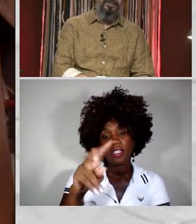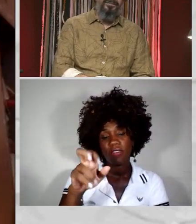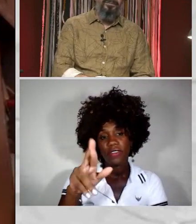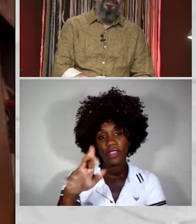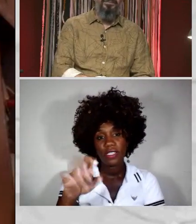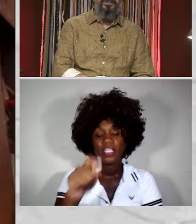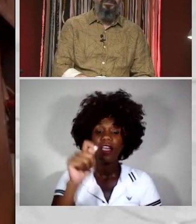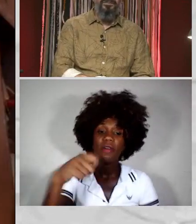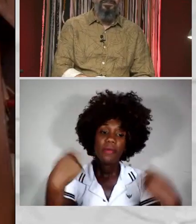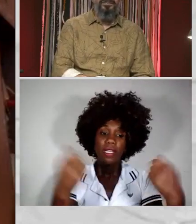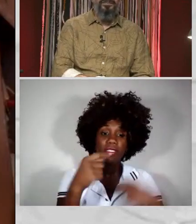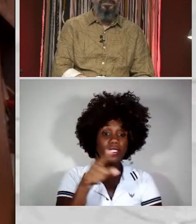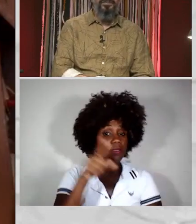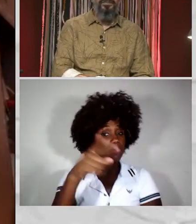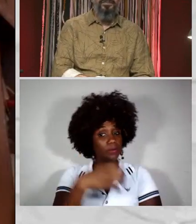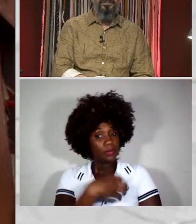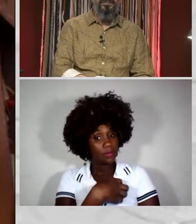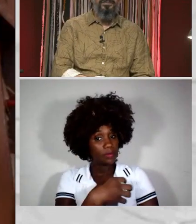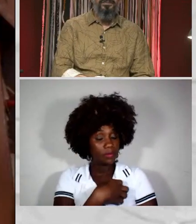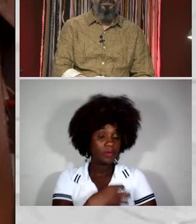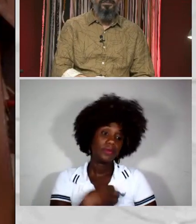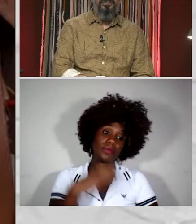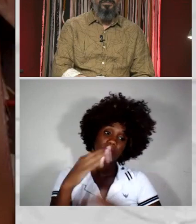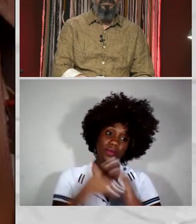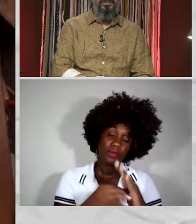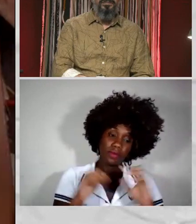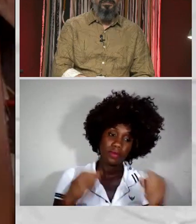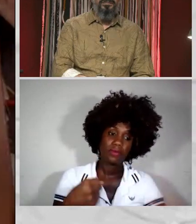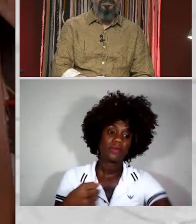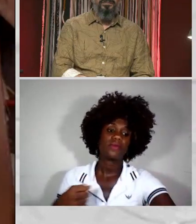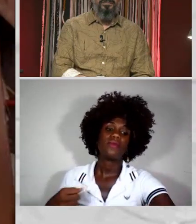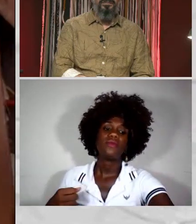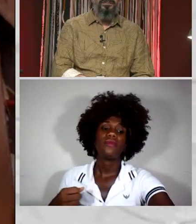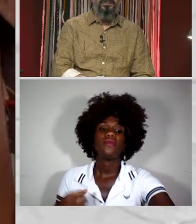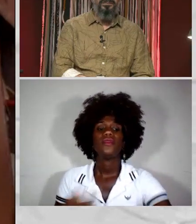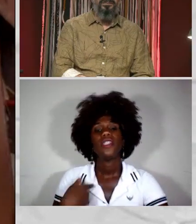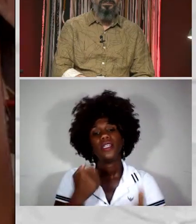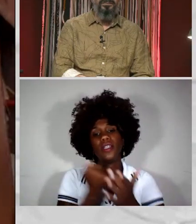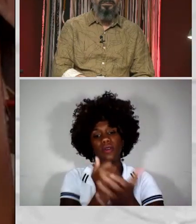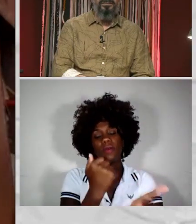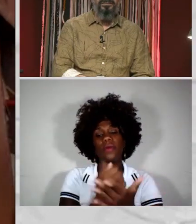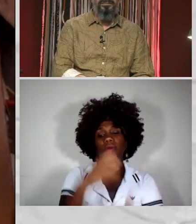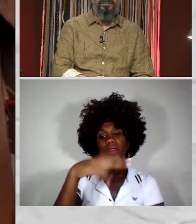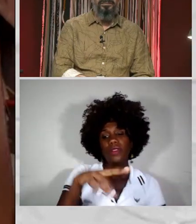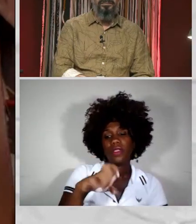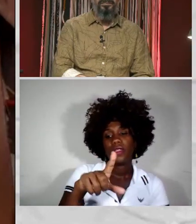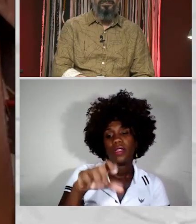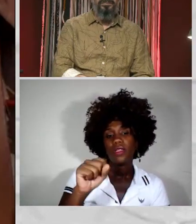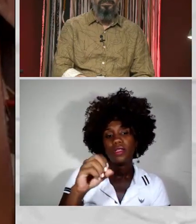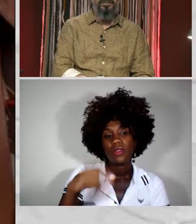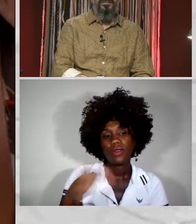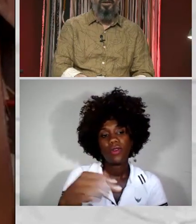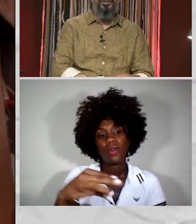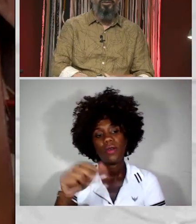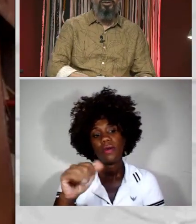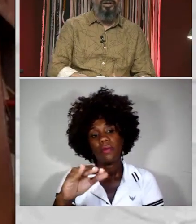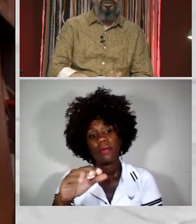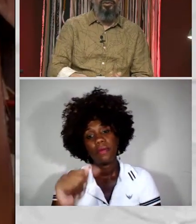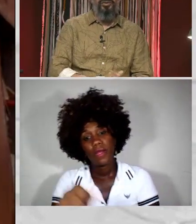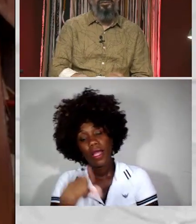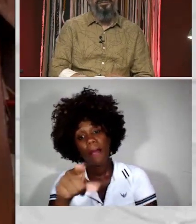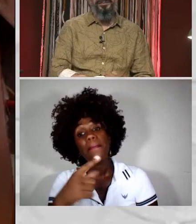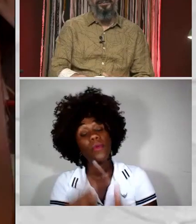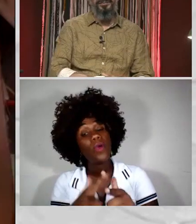balada aí na Bahia, com todo o esforço aí e o apoio do Nelson Maca e toda a equipe aí da Bahia. Por que, que eu estou falando